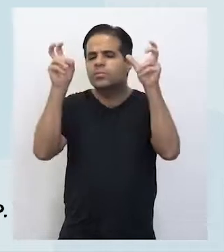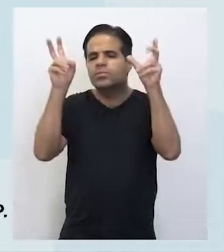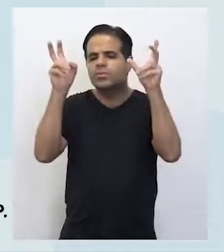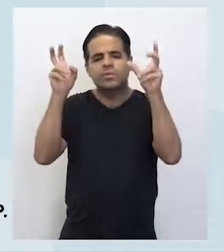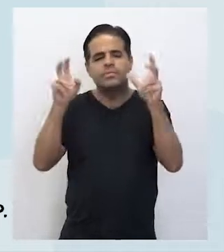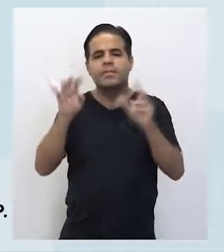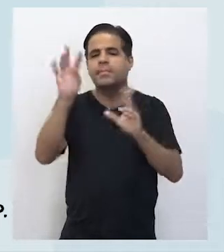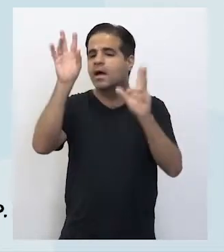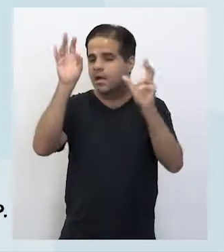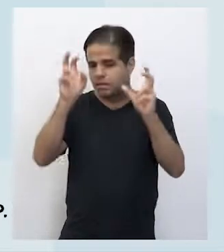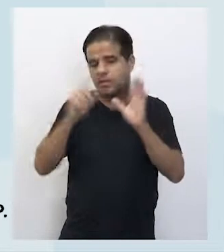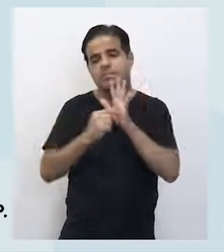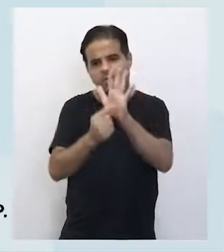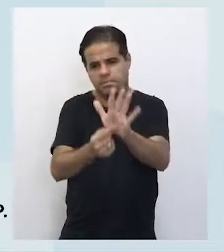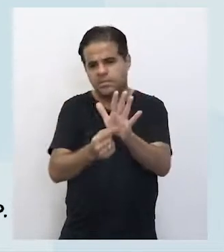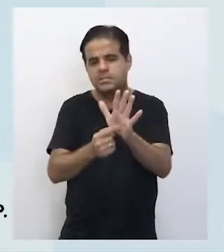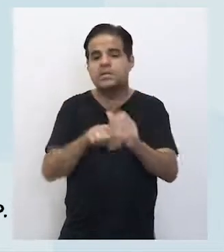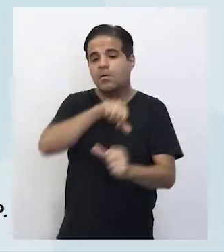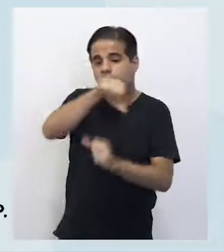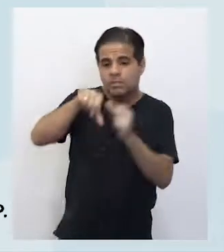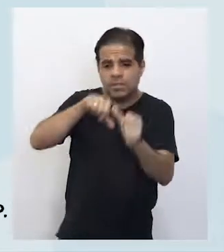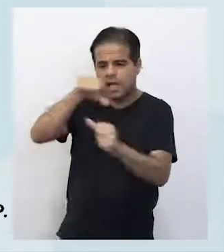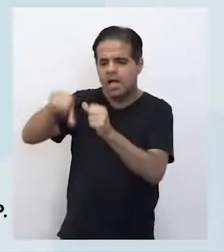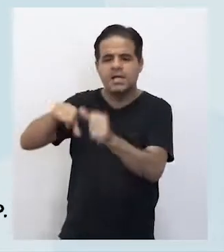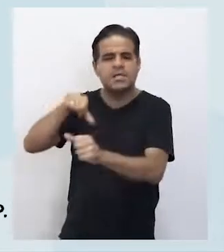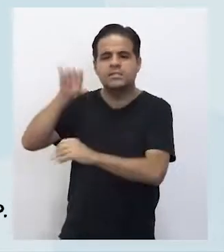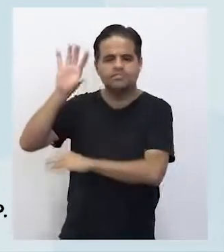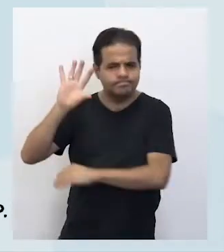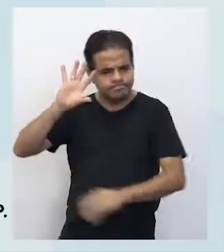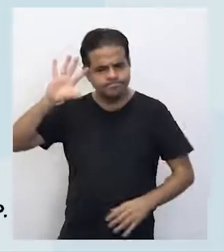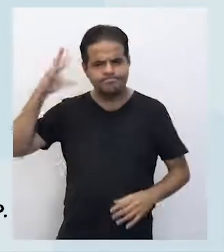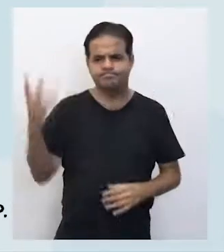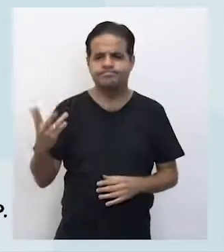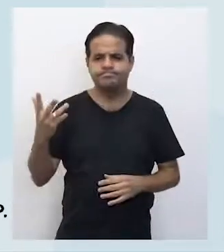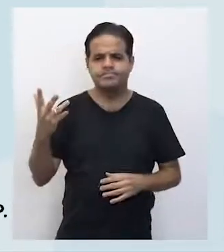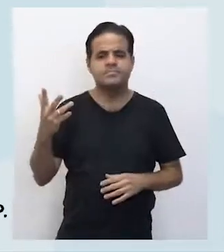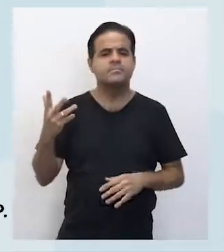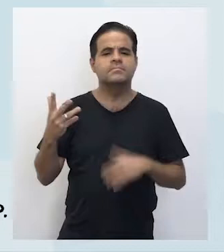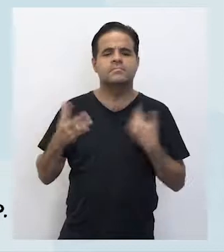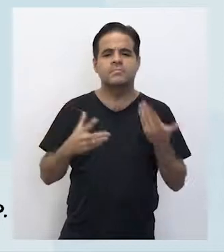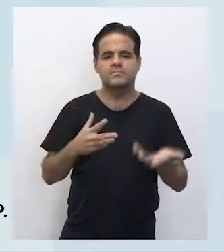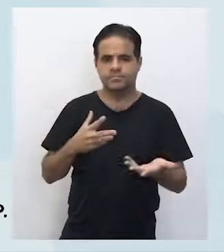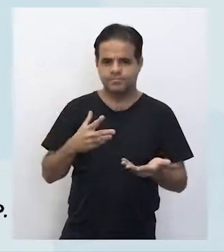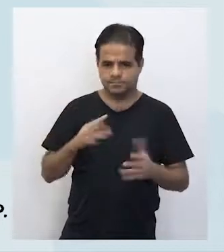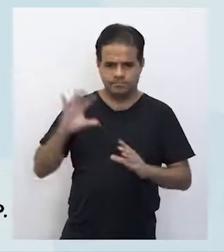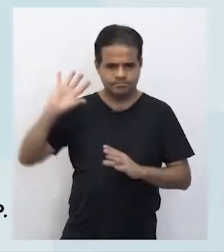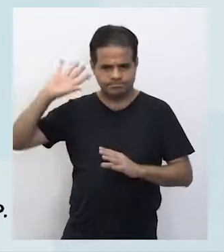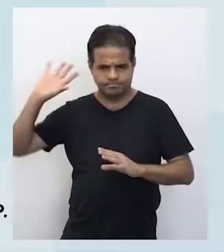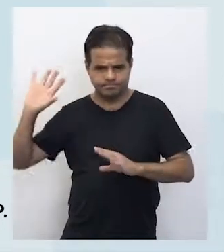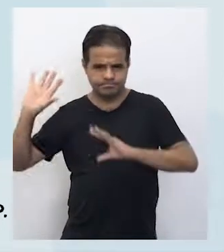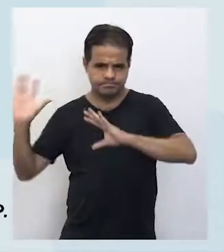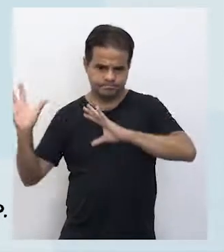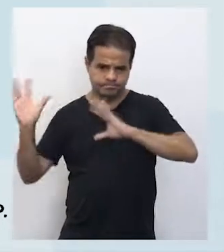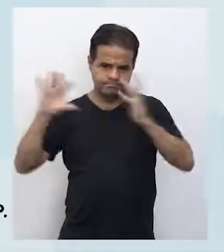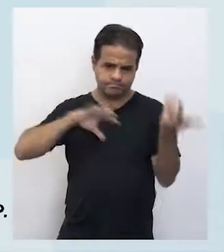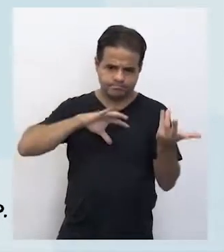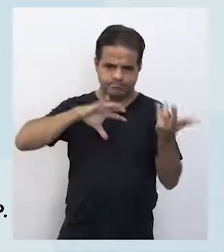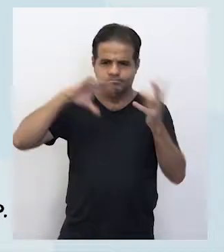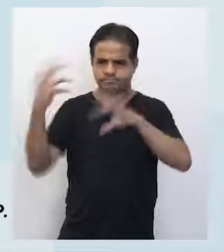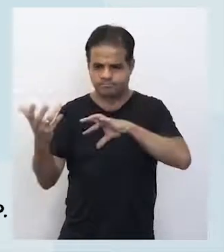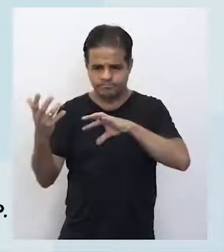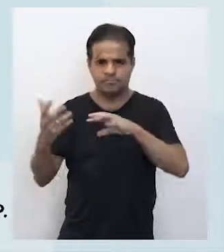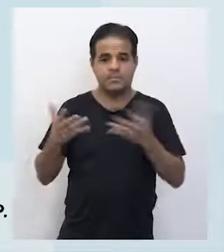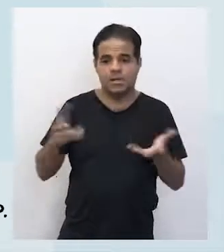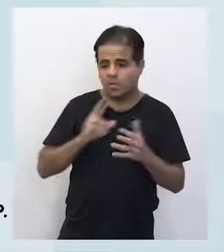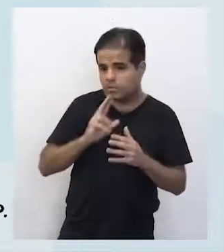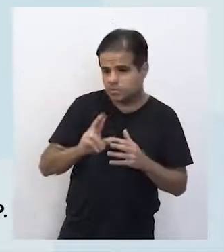o tema, aliás, o tema das mudanças climáticas. Na segunda, a gente falou das causas e agora das